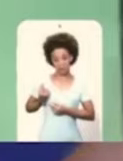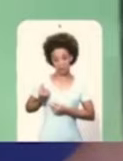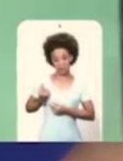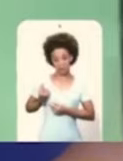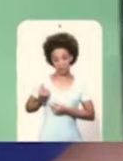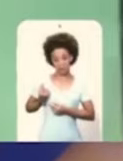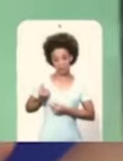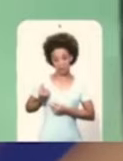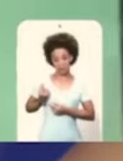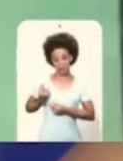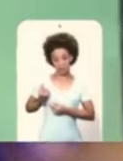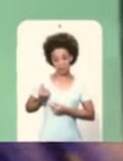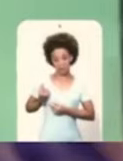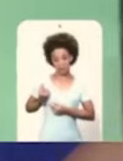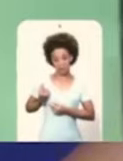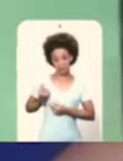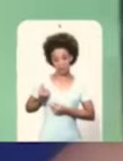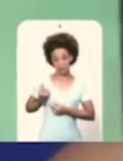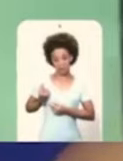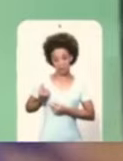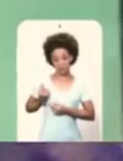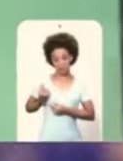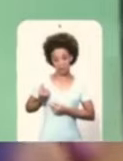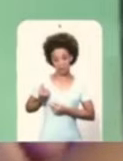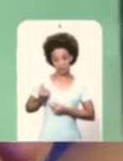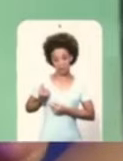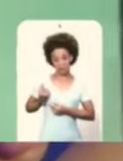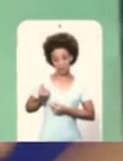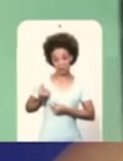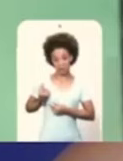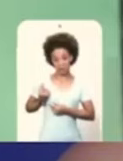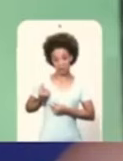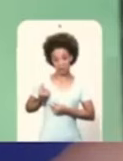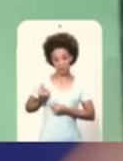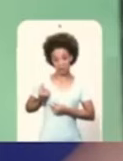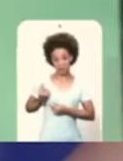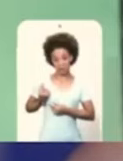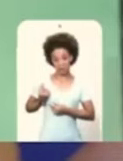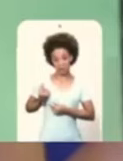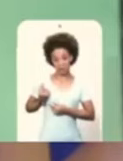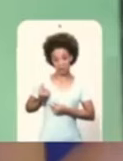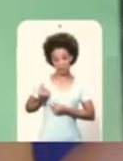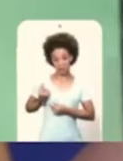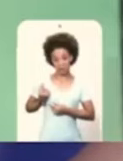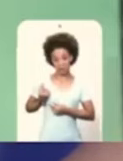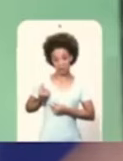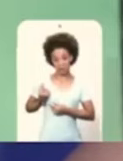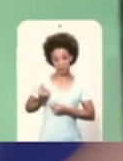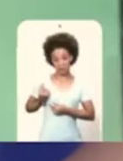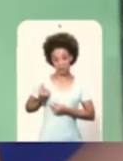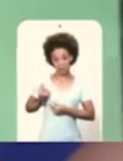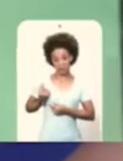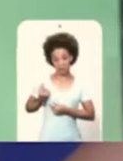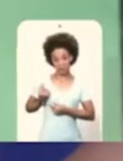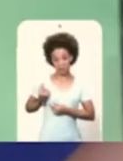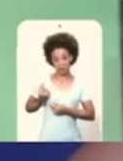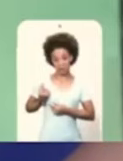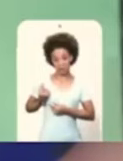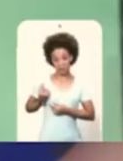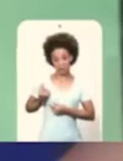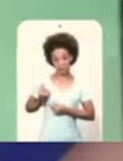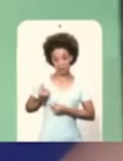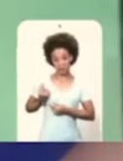feitas por mulheres, poderiam estar no mercado com um carrinho mostrando questão de preço e tal,